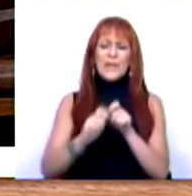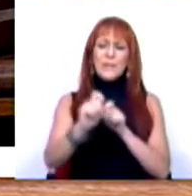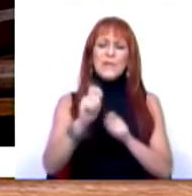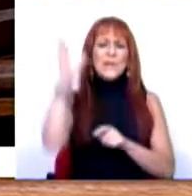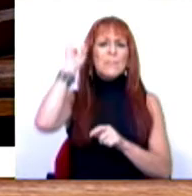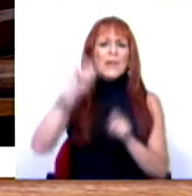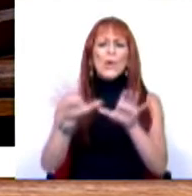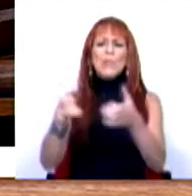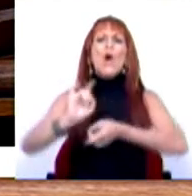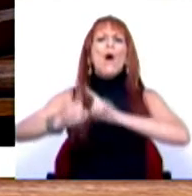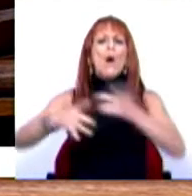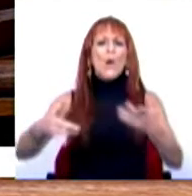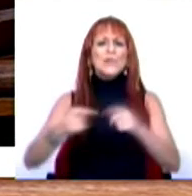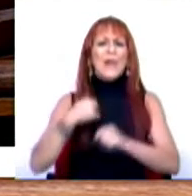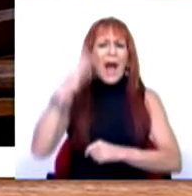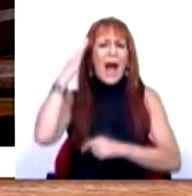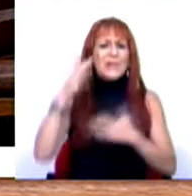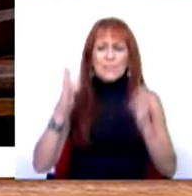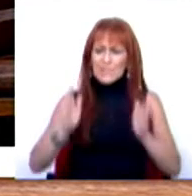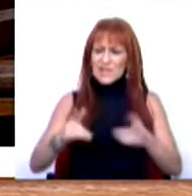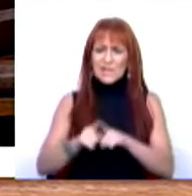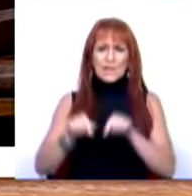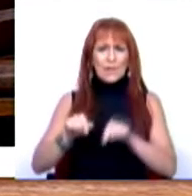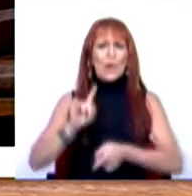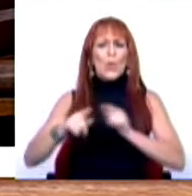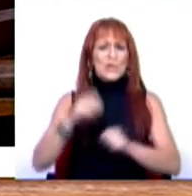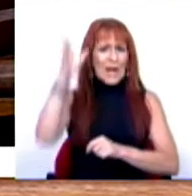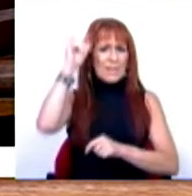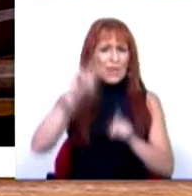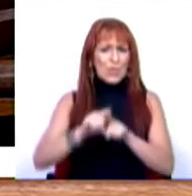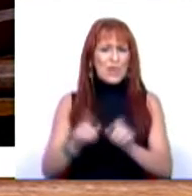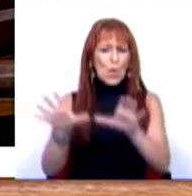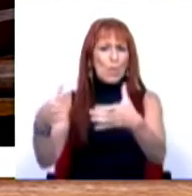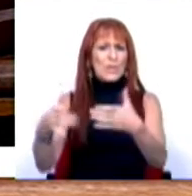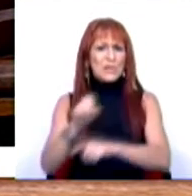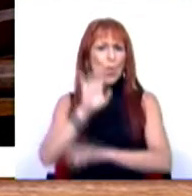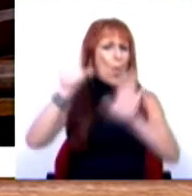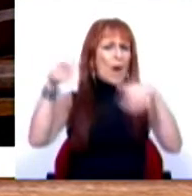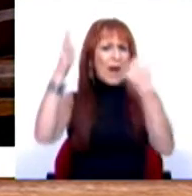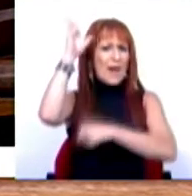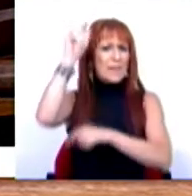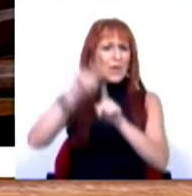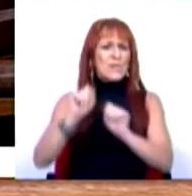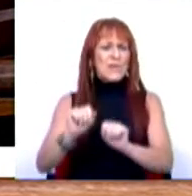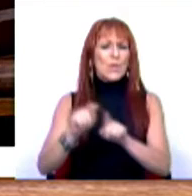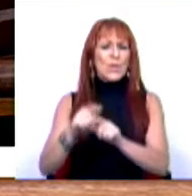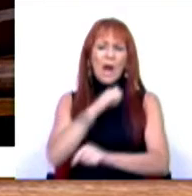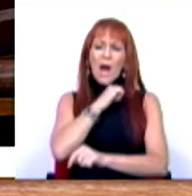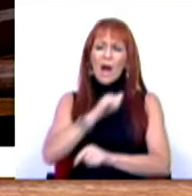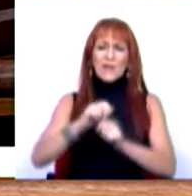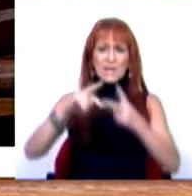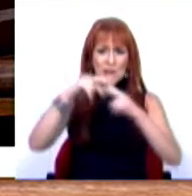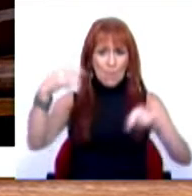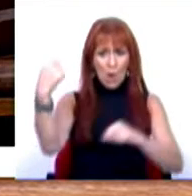de animal comunitário, consideramos que deve ser a seguinte: animal comunitário, qualquer animal expressamente autorizado pela